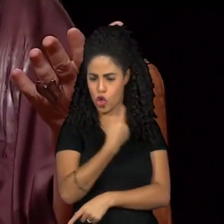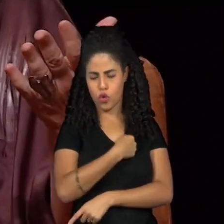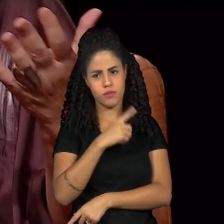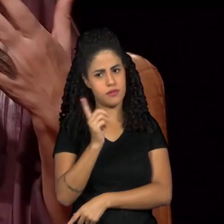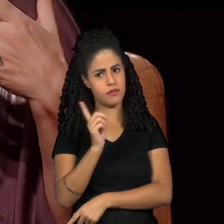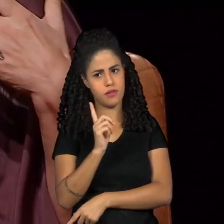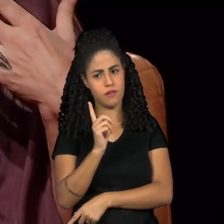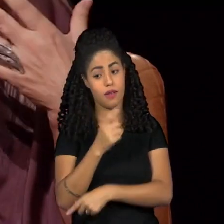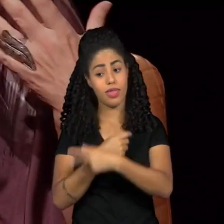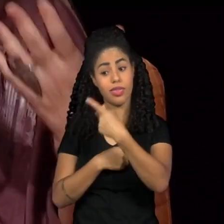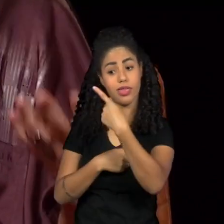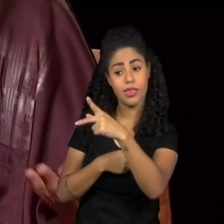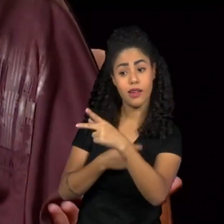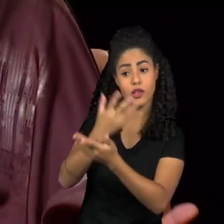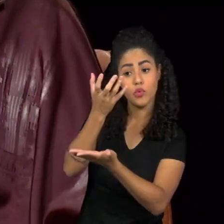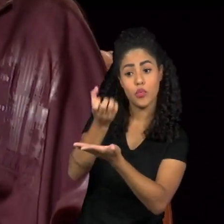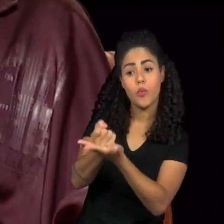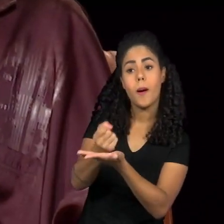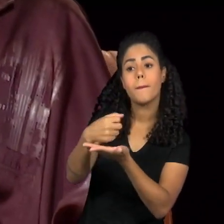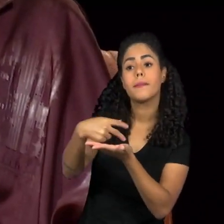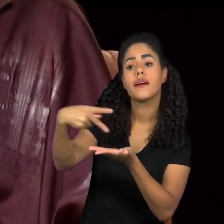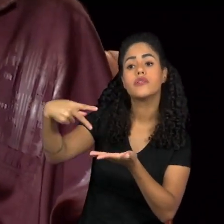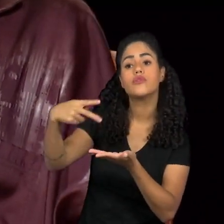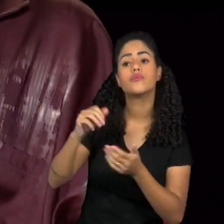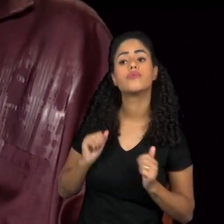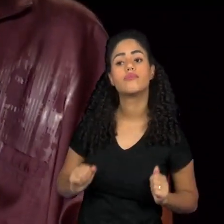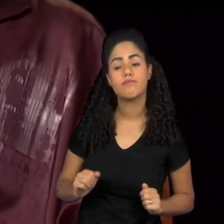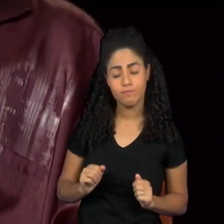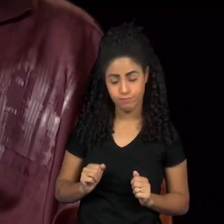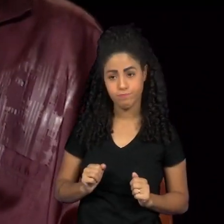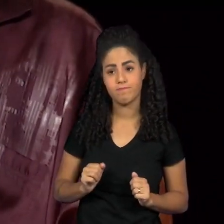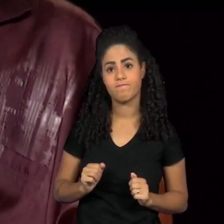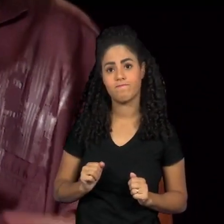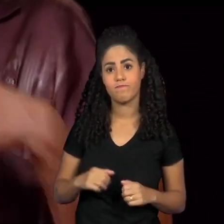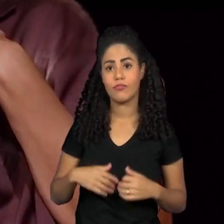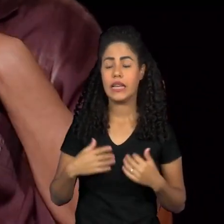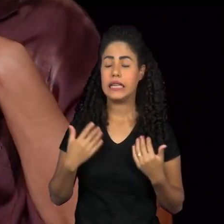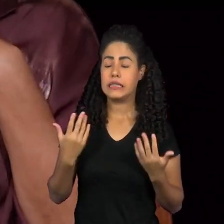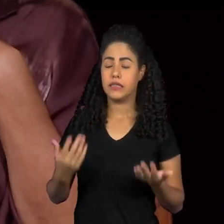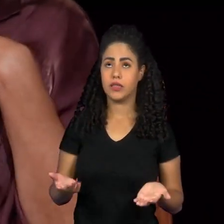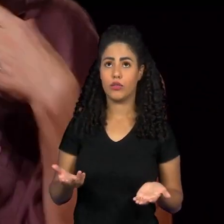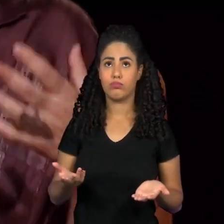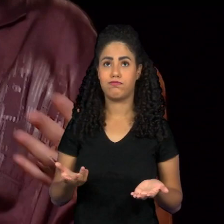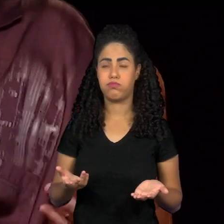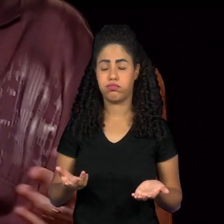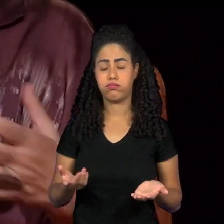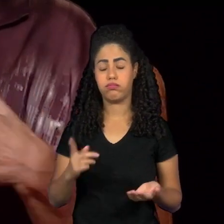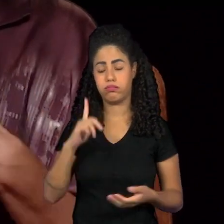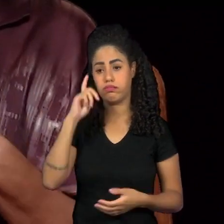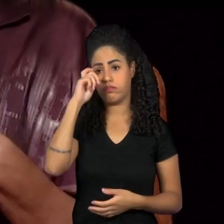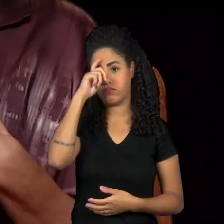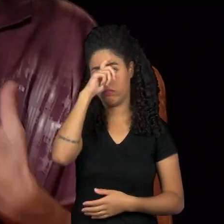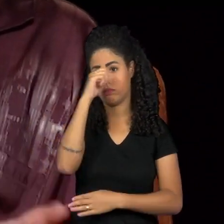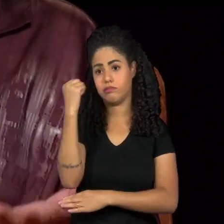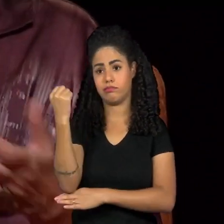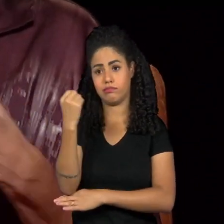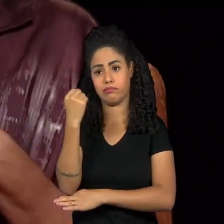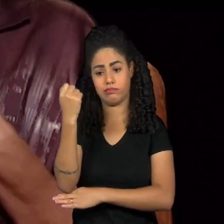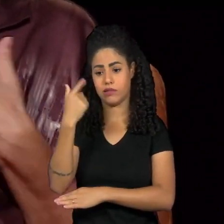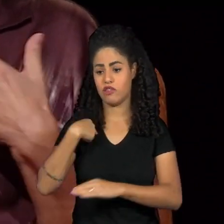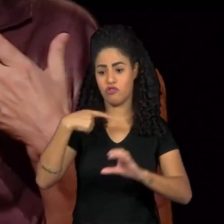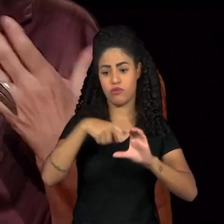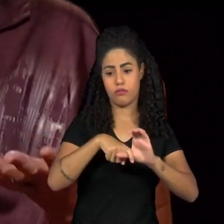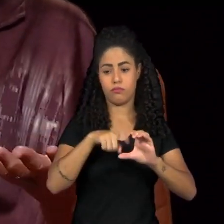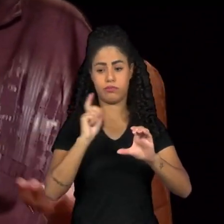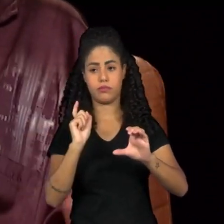deles. Isso é muito grave para a nossa autonomia, para a nossa indústria, para